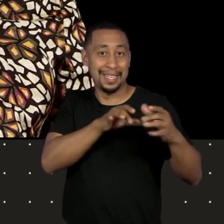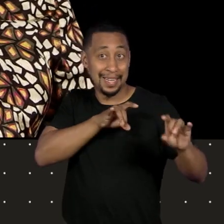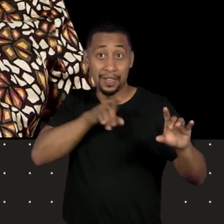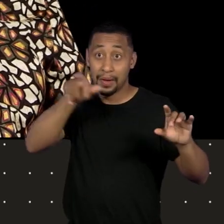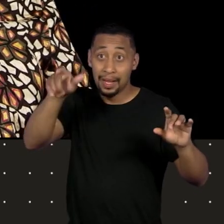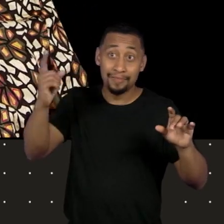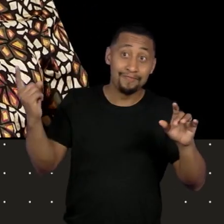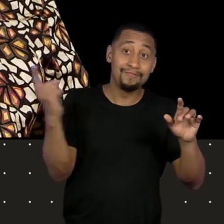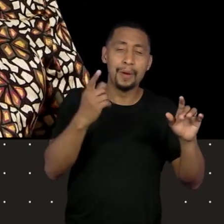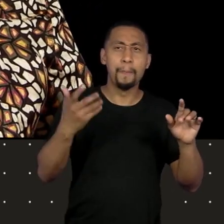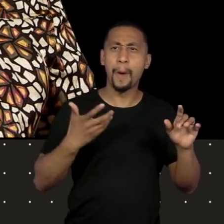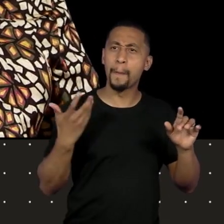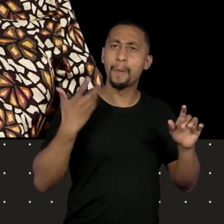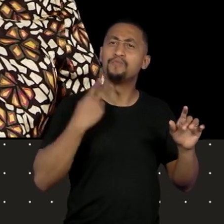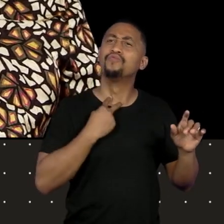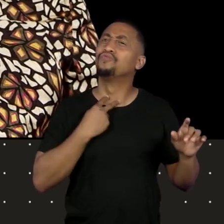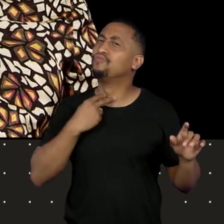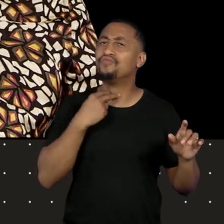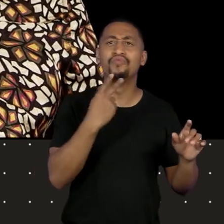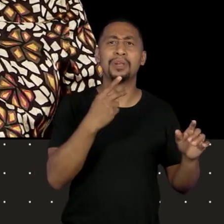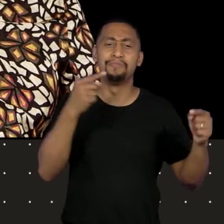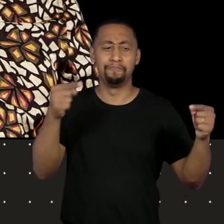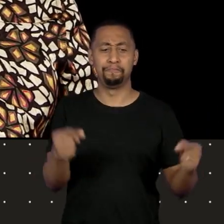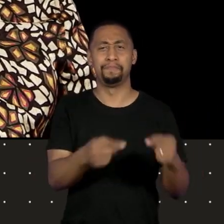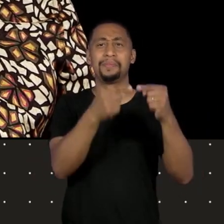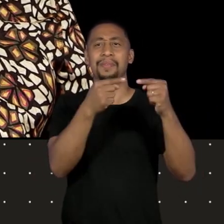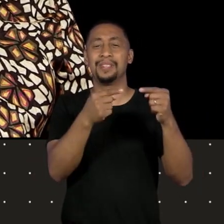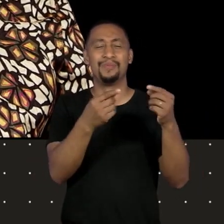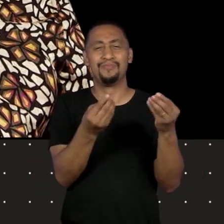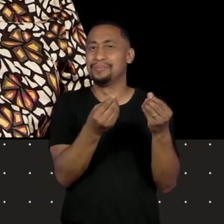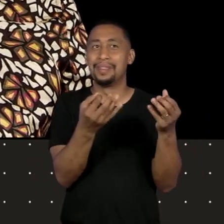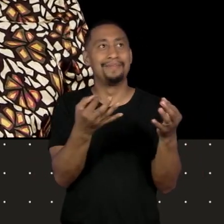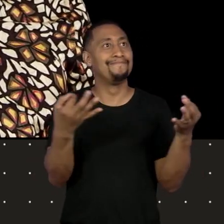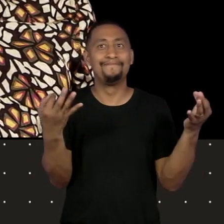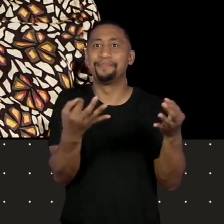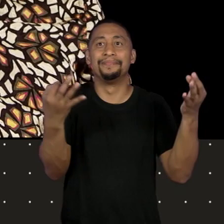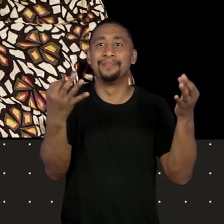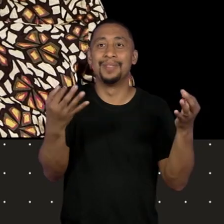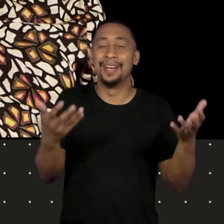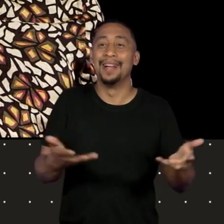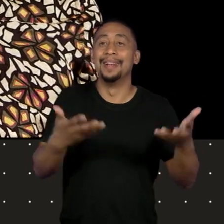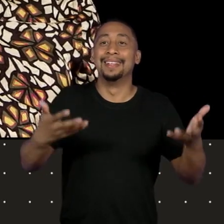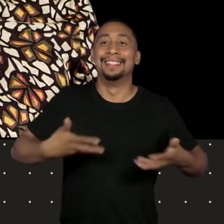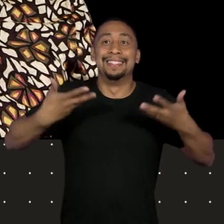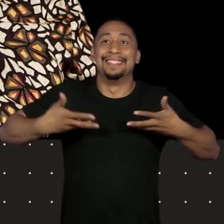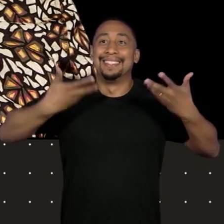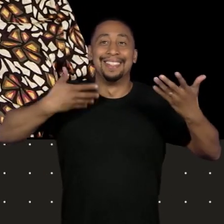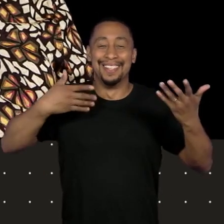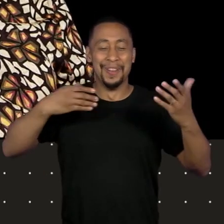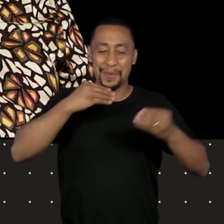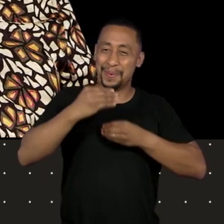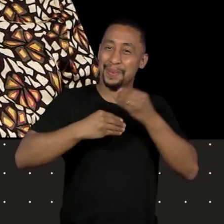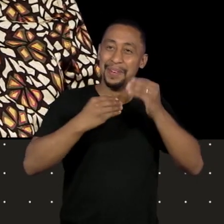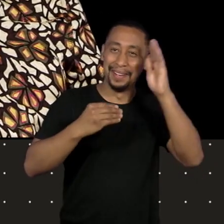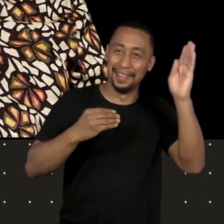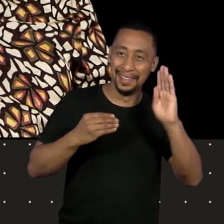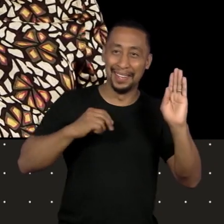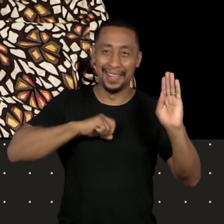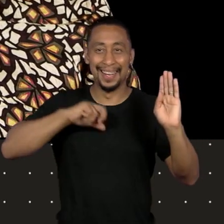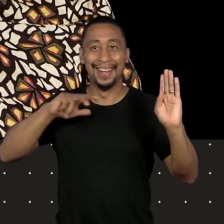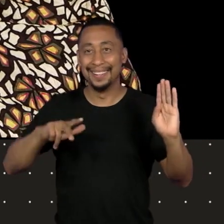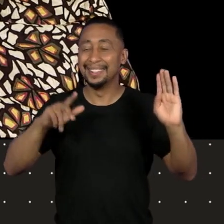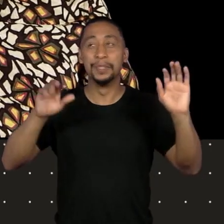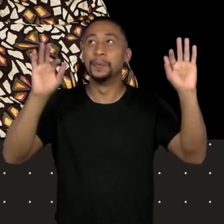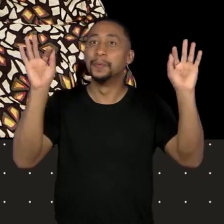colocou com primazia a sua voz, e foi um carinho enorme, foi uma alegria essa mistura Portugal-Brasil. Ela ficou